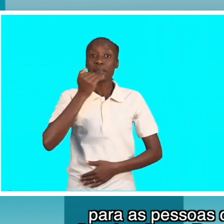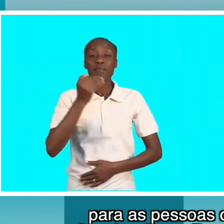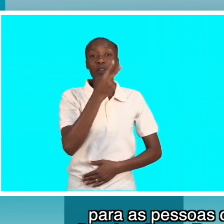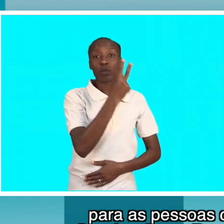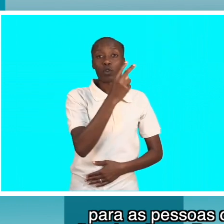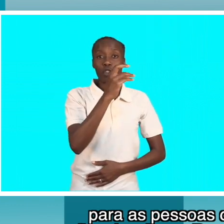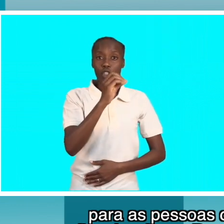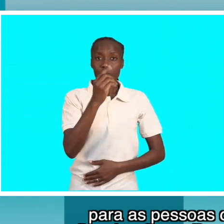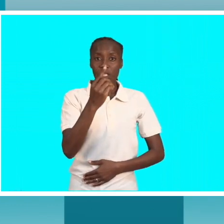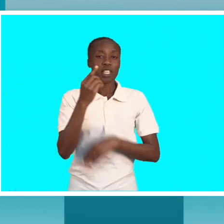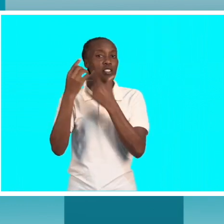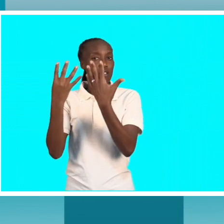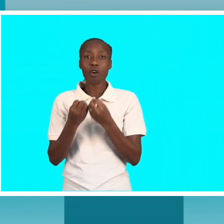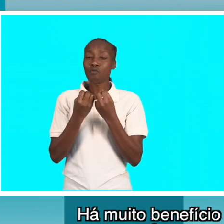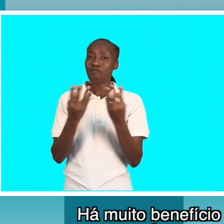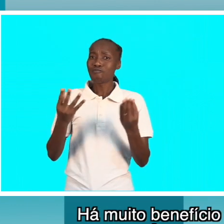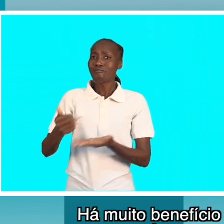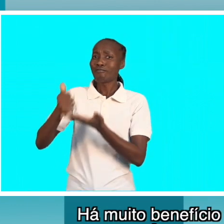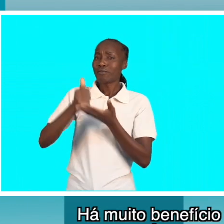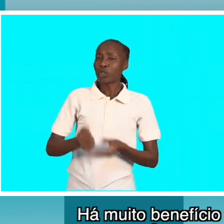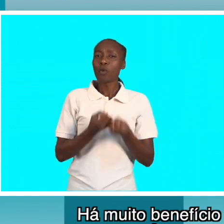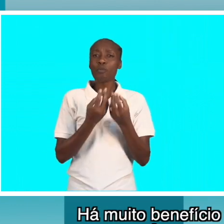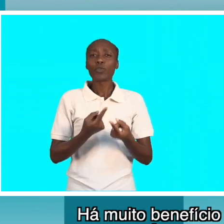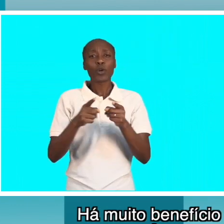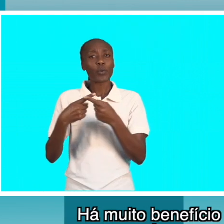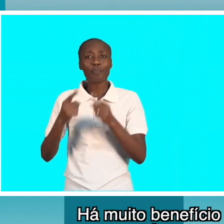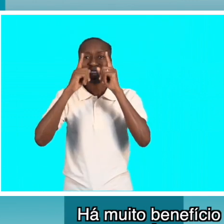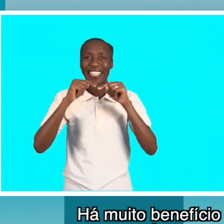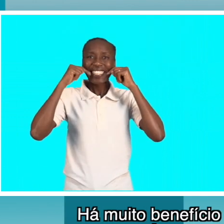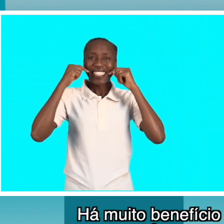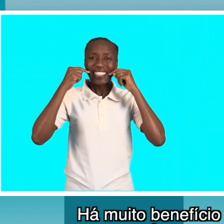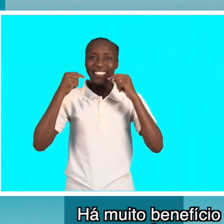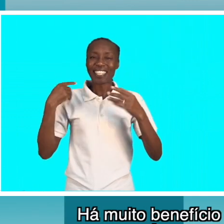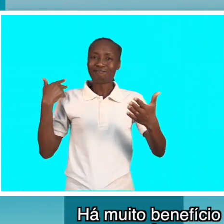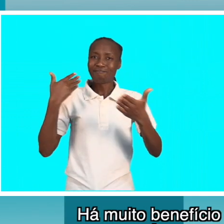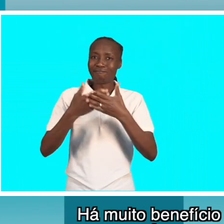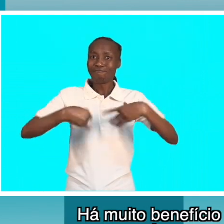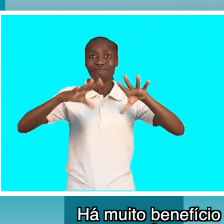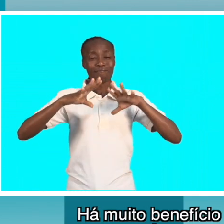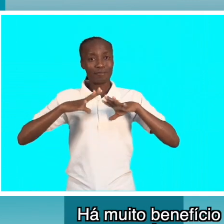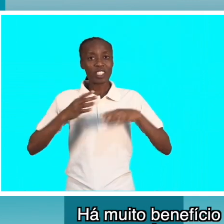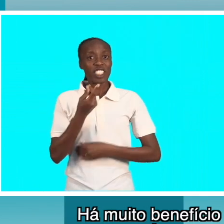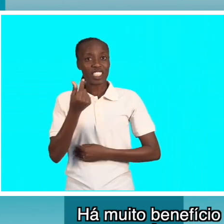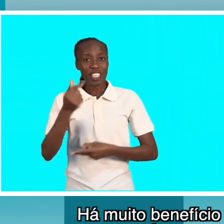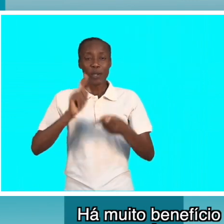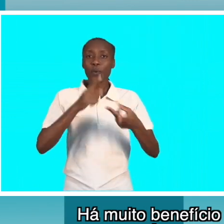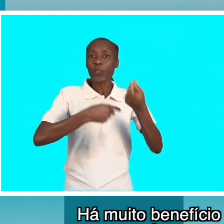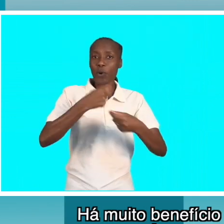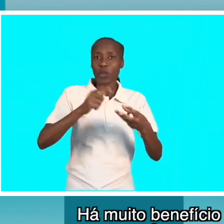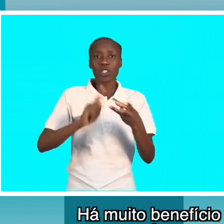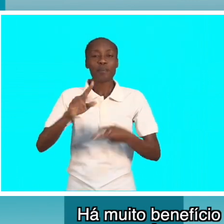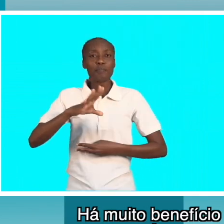2019. Há muito benefício porque estamos aqui a vender e